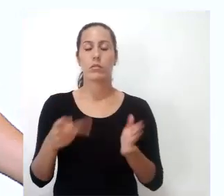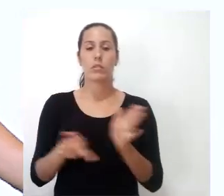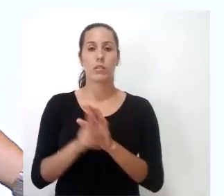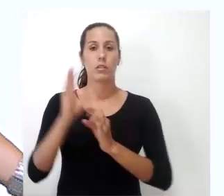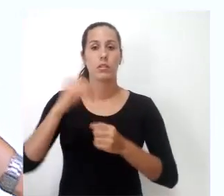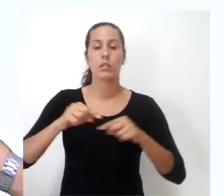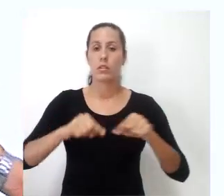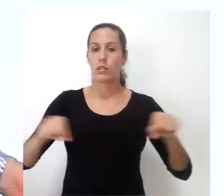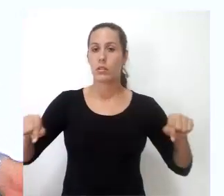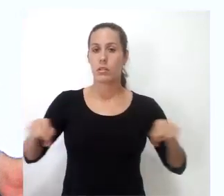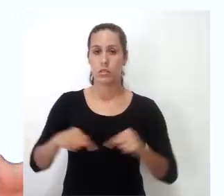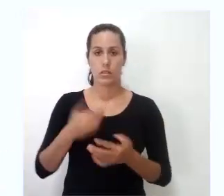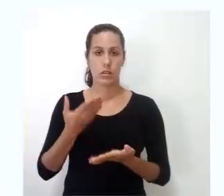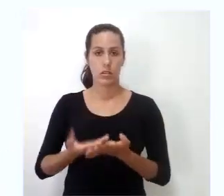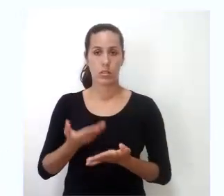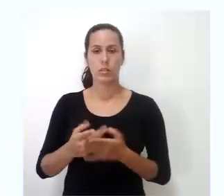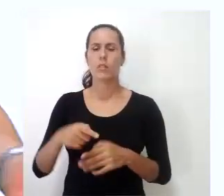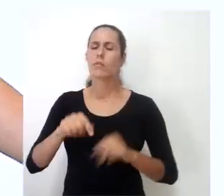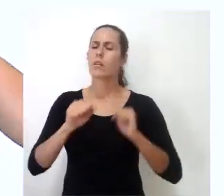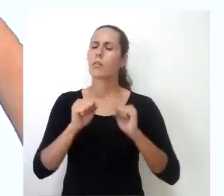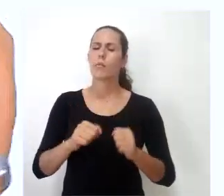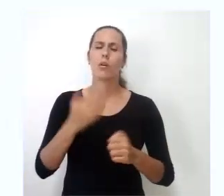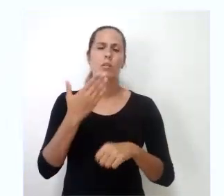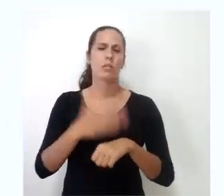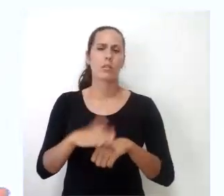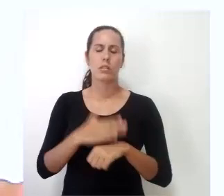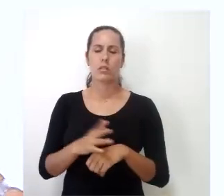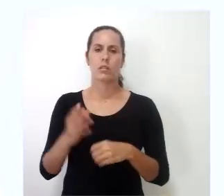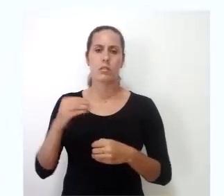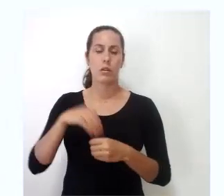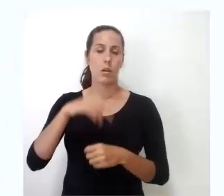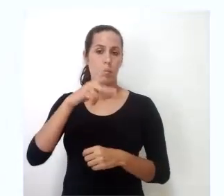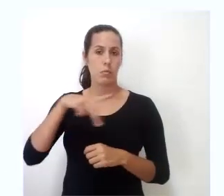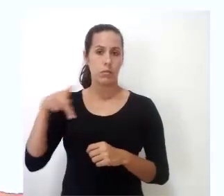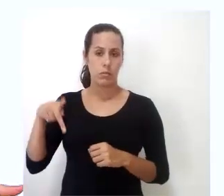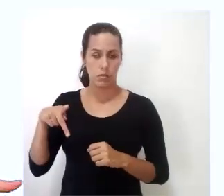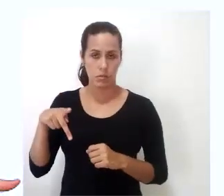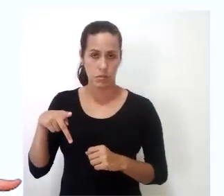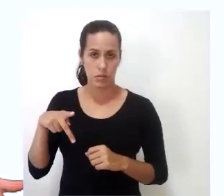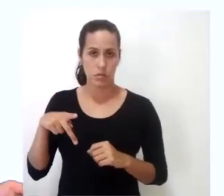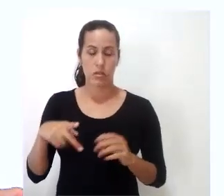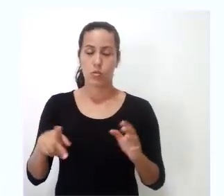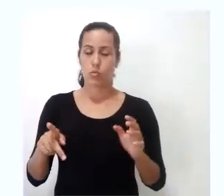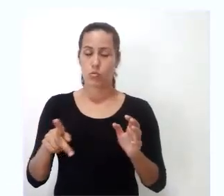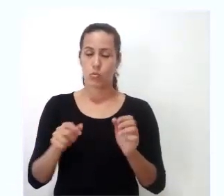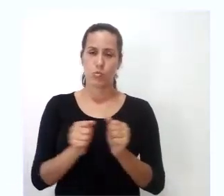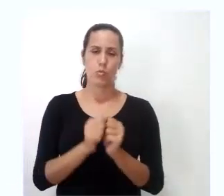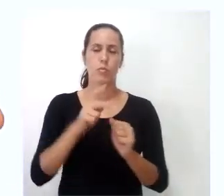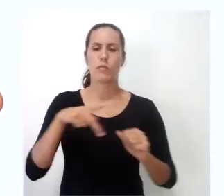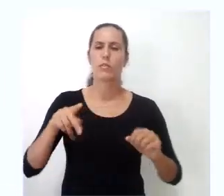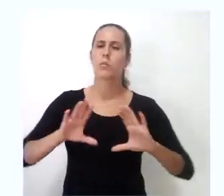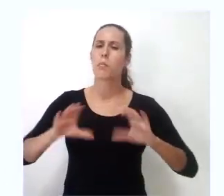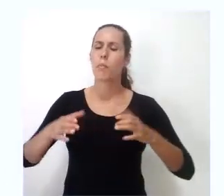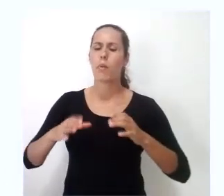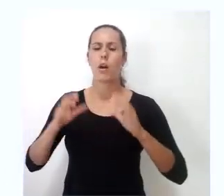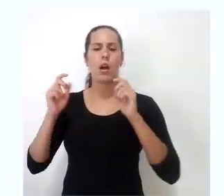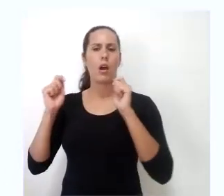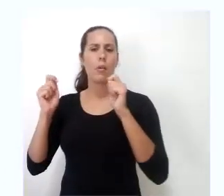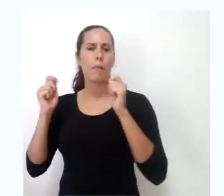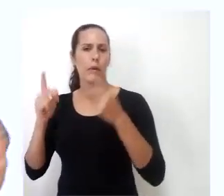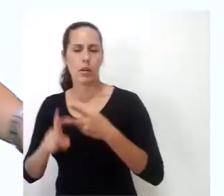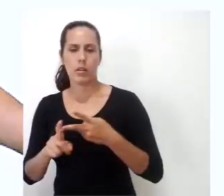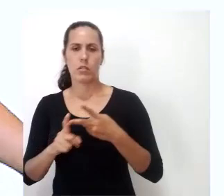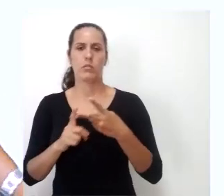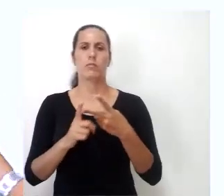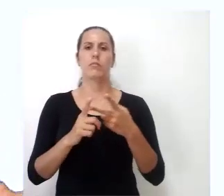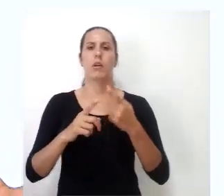importante em sala de aula. Você pode muito bem treinar com o seu professor, certo? Fazendo campanhas, podem fazer